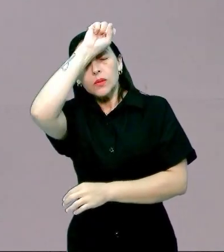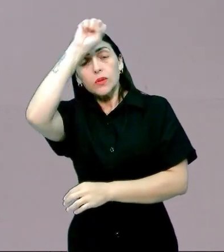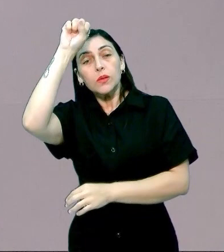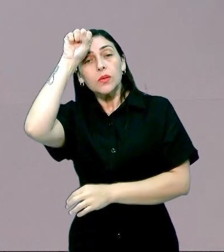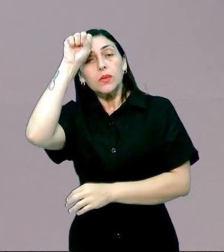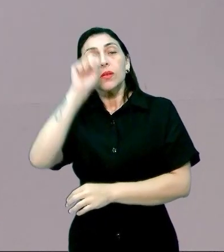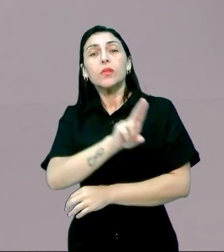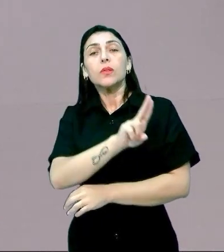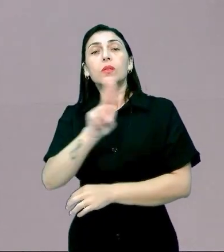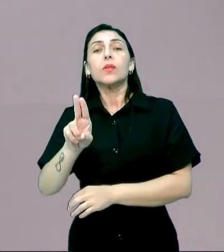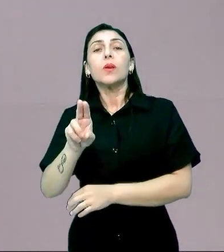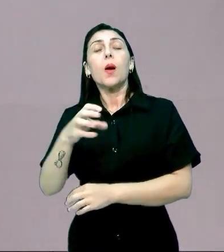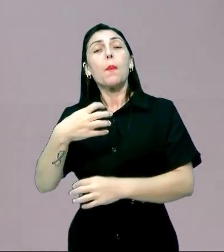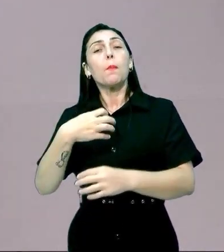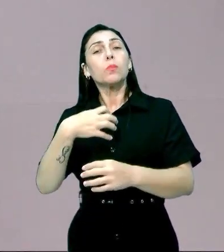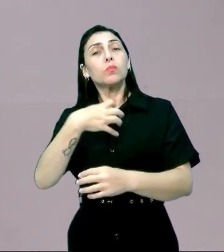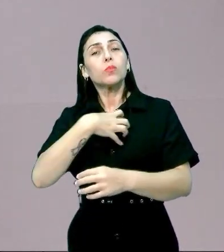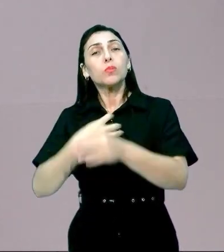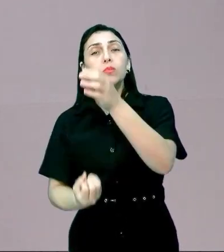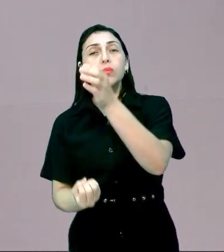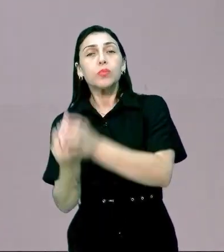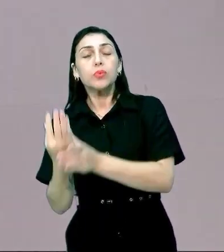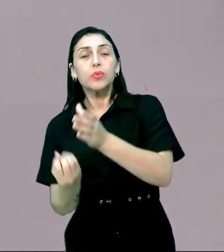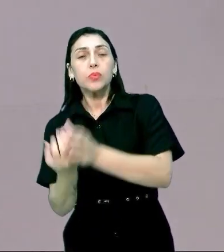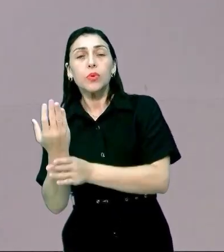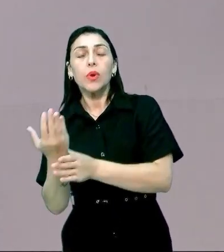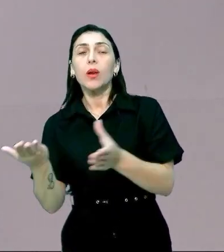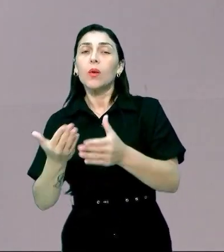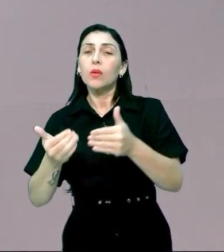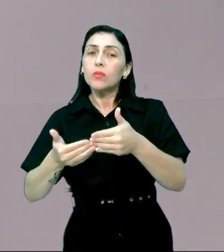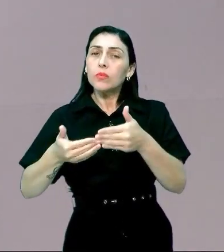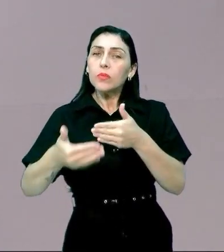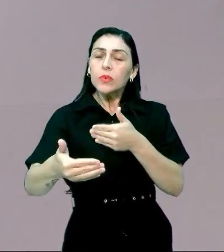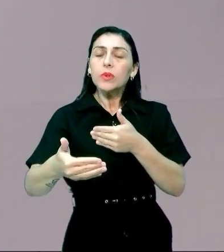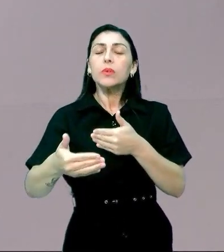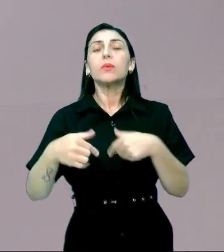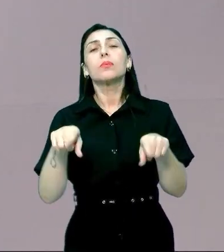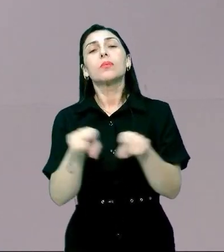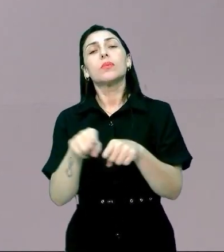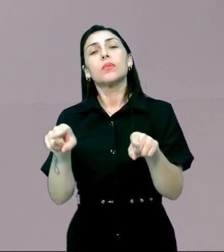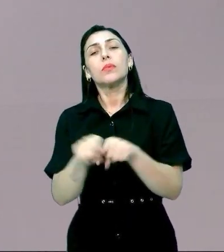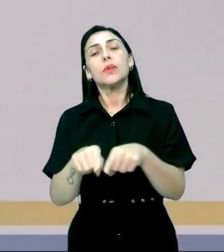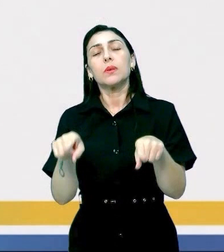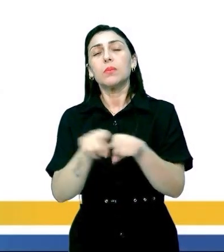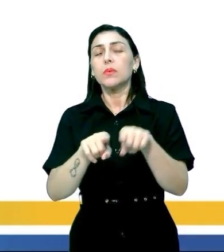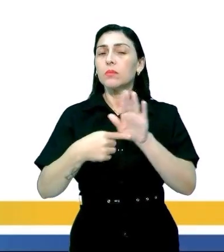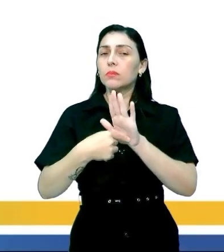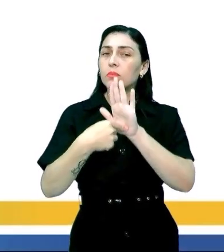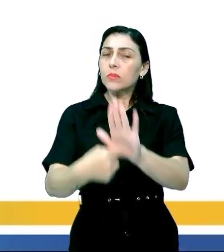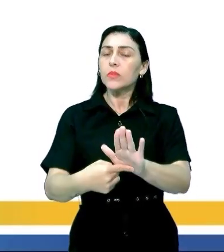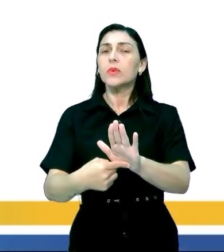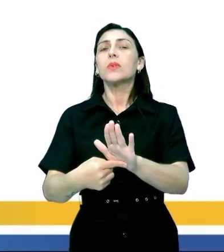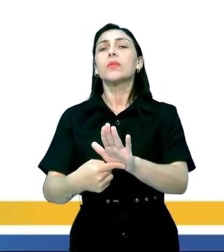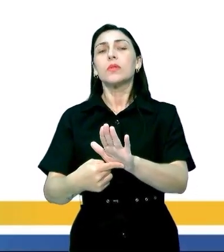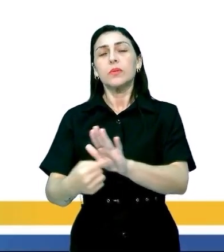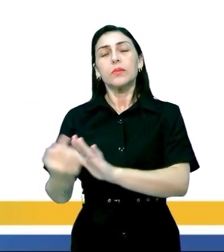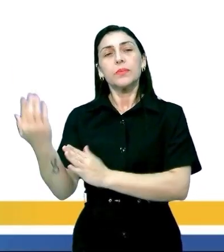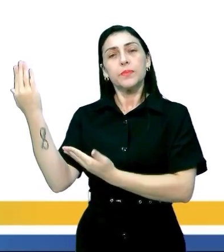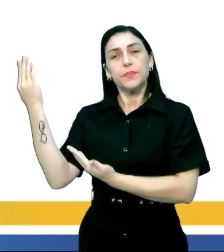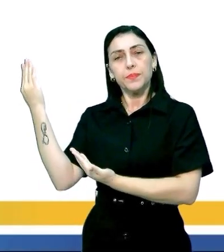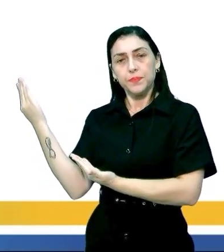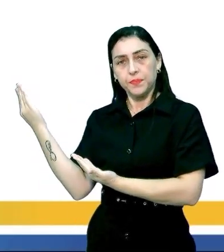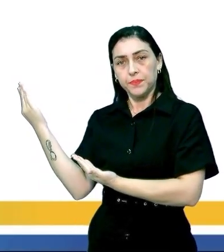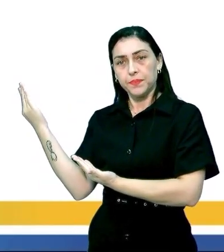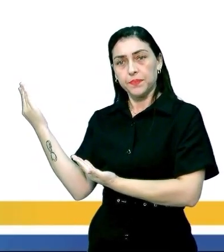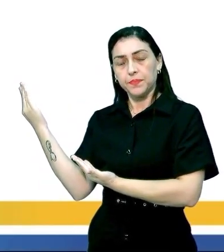gente chama de modo de produção. Agora eu vou avançar justamente para também mostrar algo pertinente,